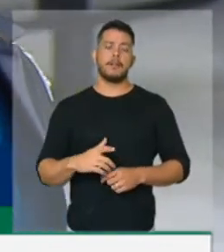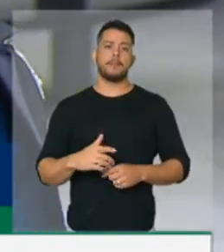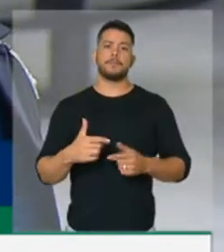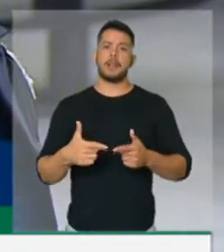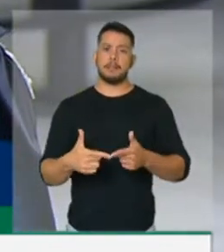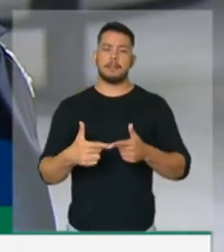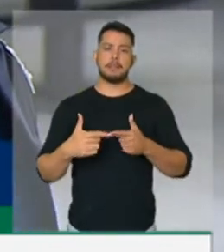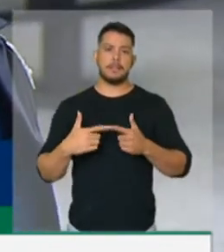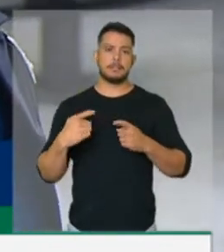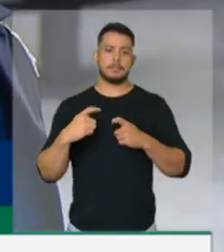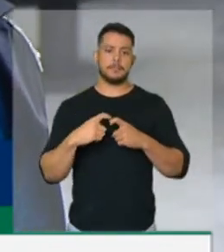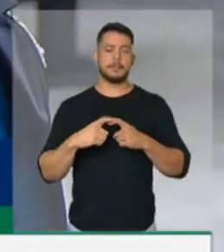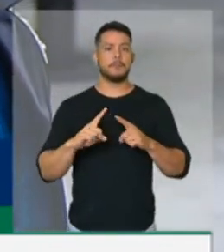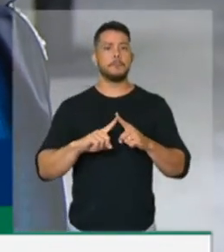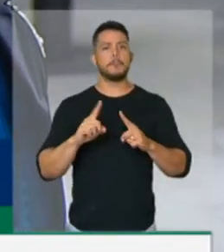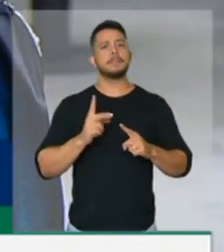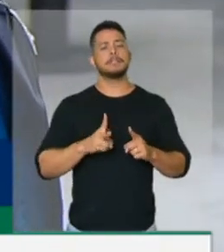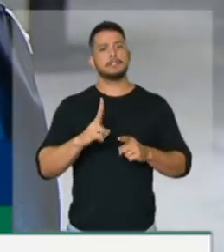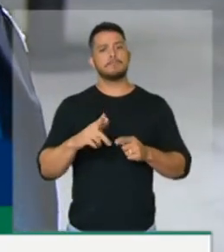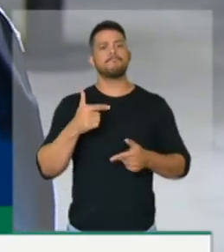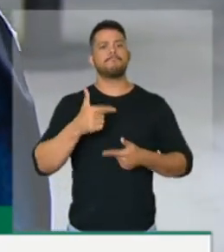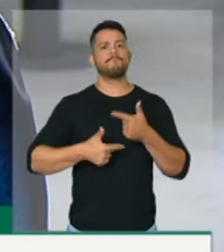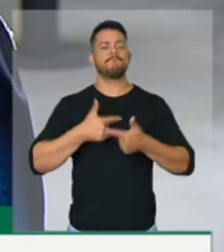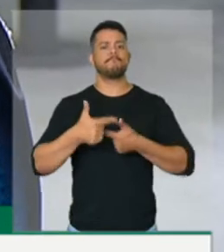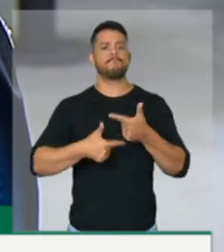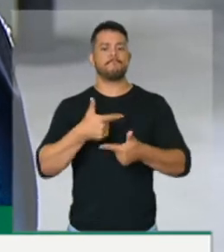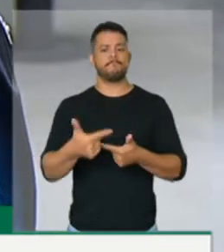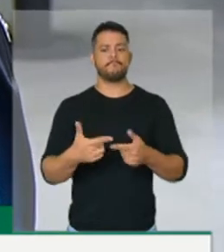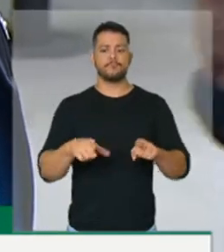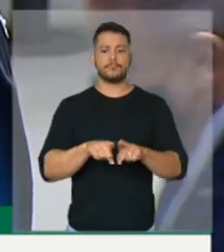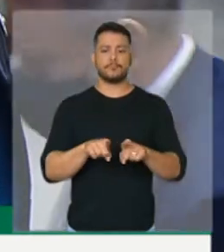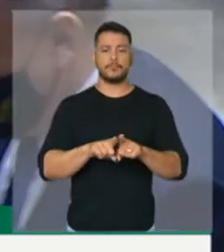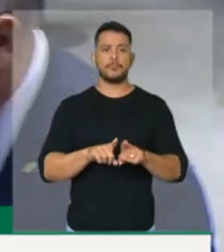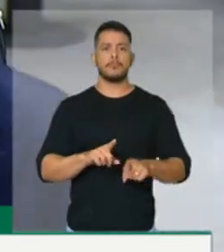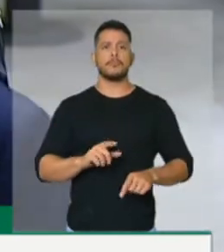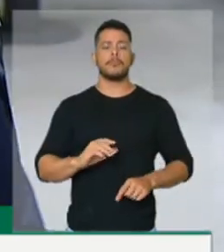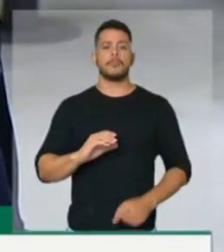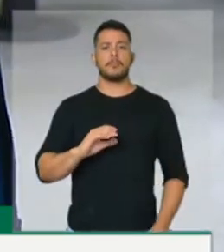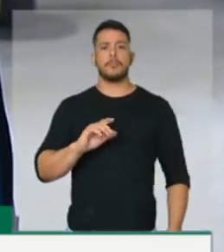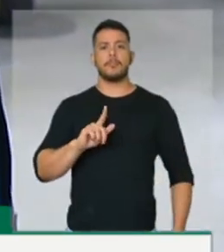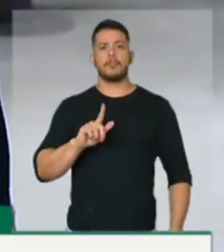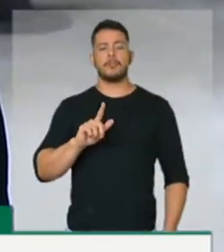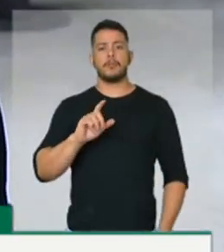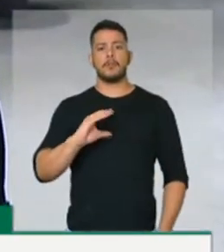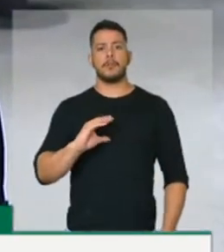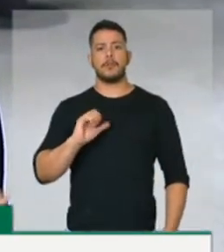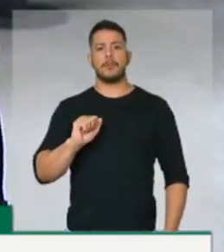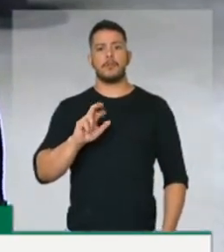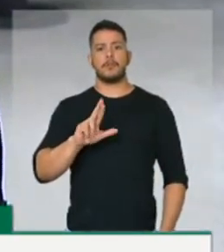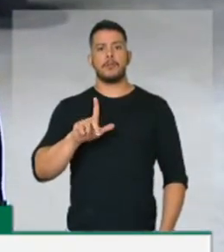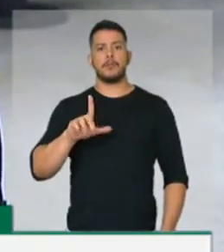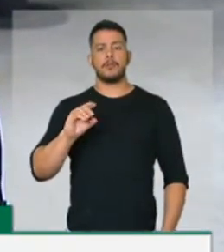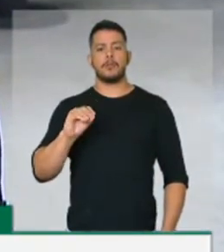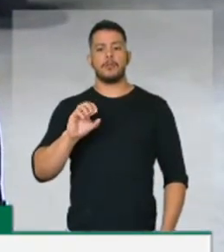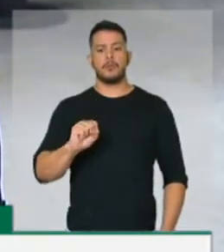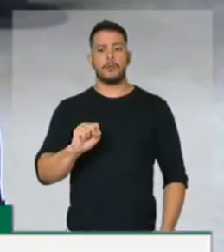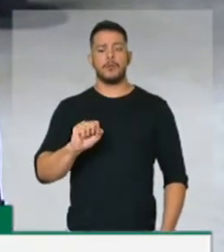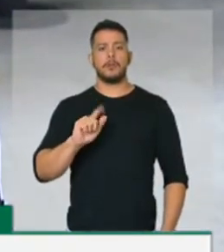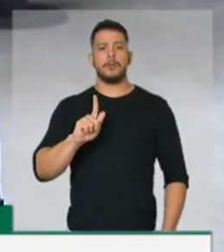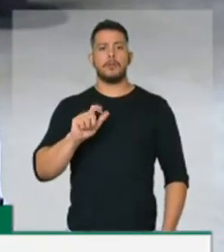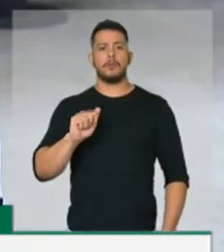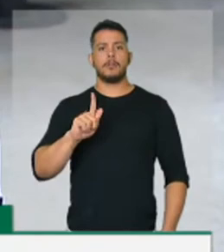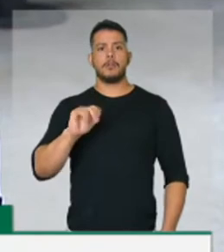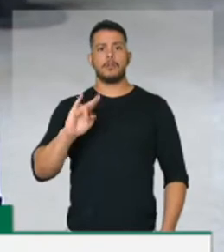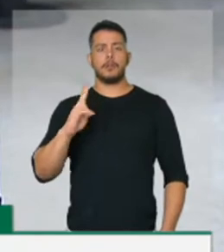de trabalho se fez sempre presente, e ao deputado Carlos Gaguinho, que ao final desse debate veio para o lado bom da história,